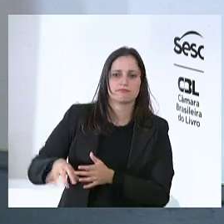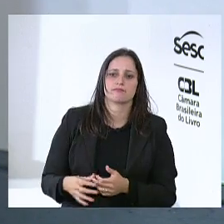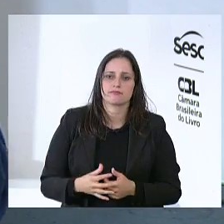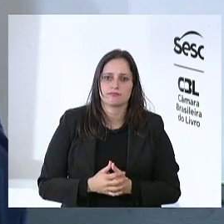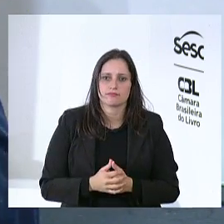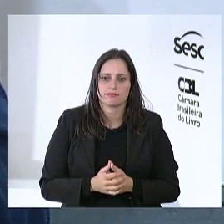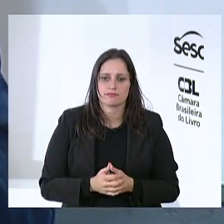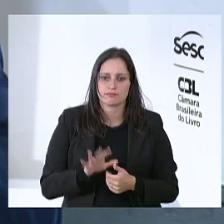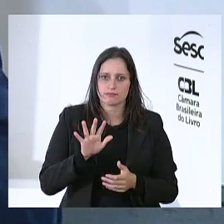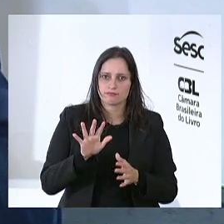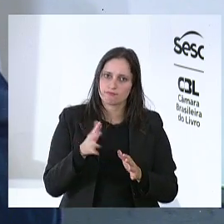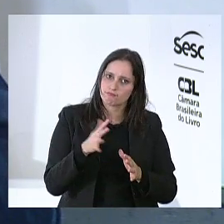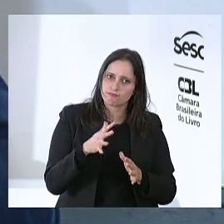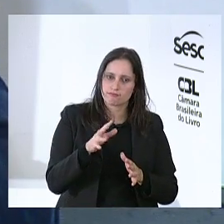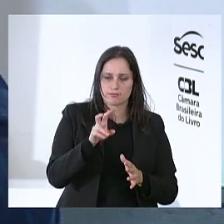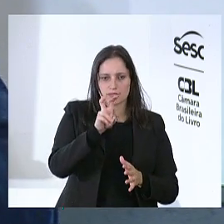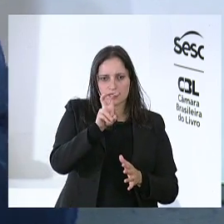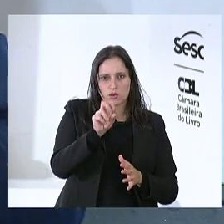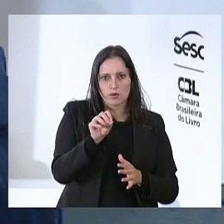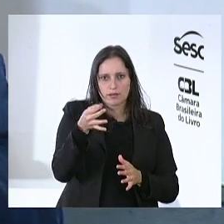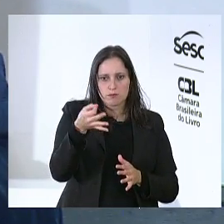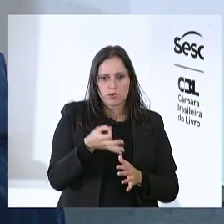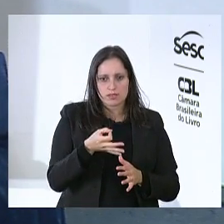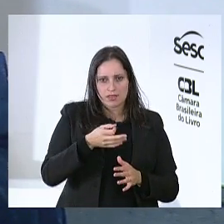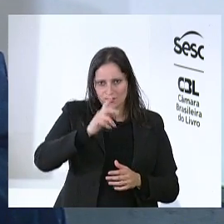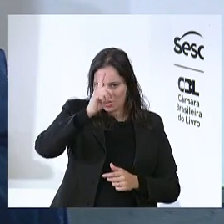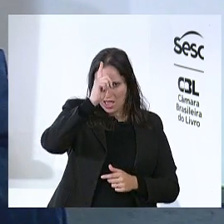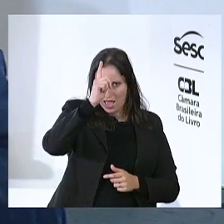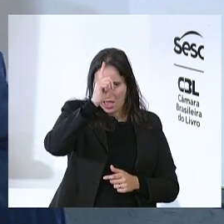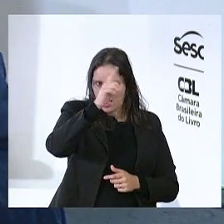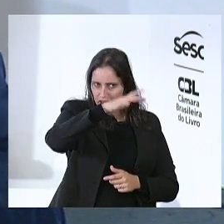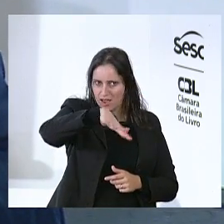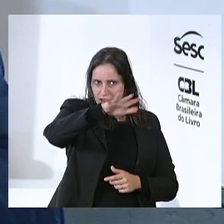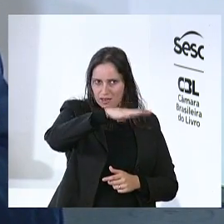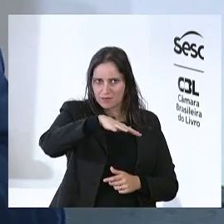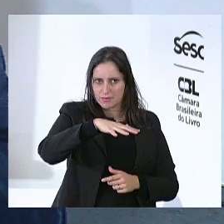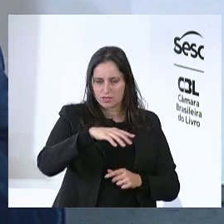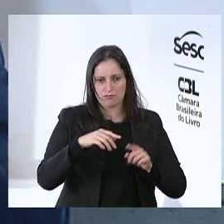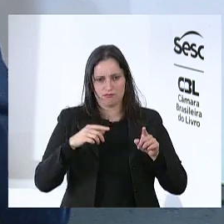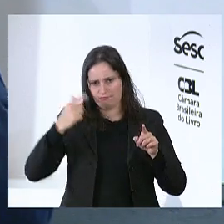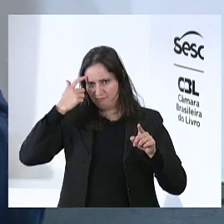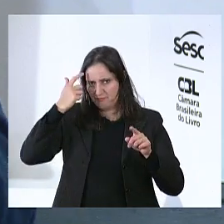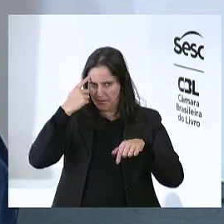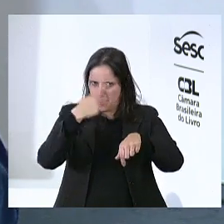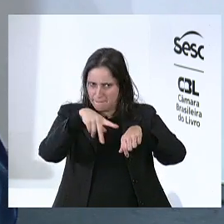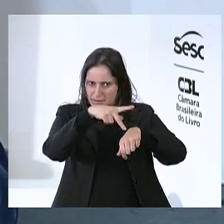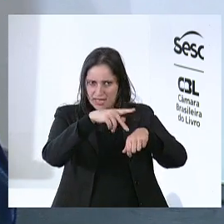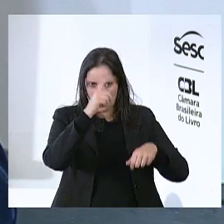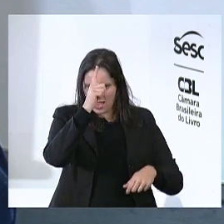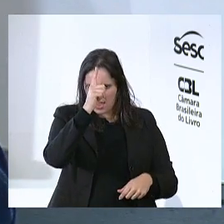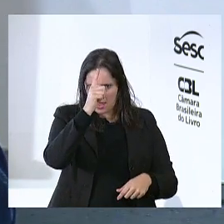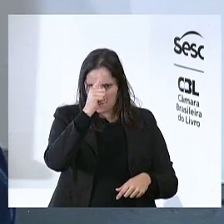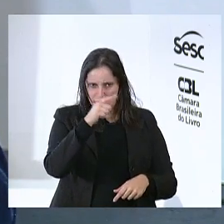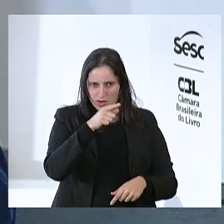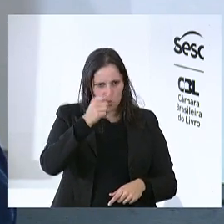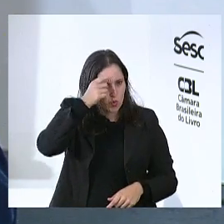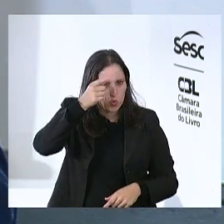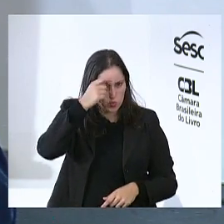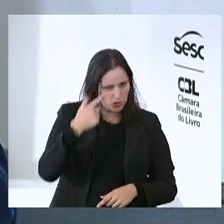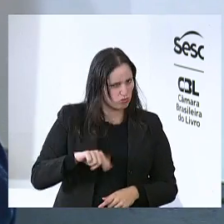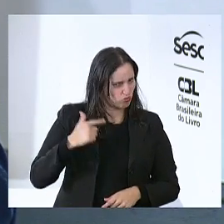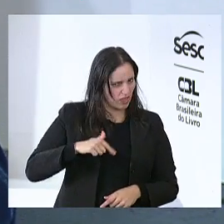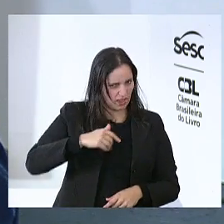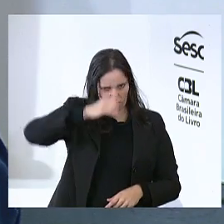Quando 50% dos alemães, e ninguém vai me dizer que a Alemanha era um povo sem cultura, entrou no partido nazista,